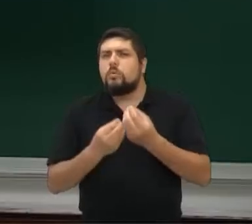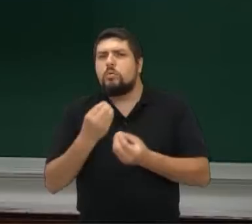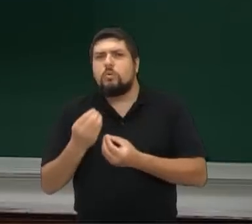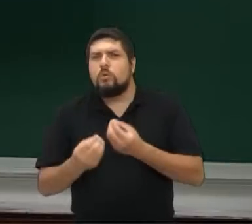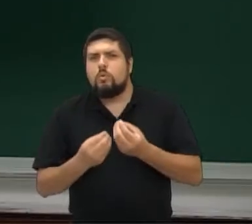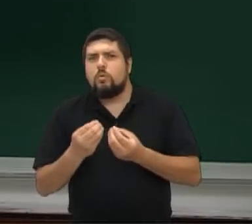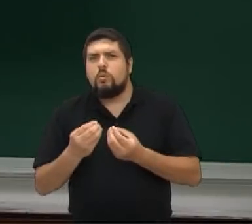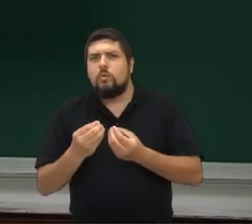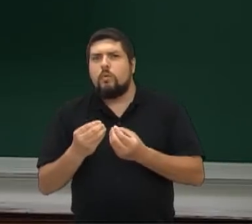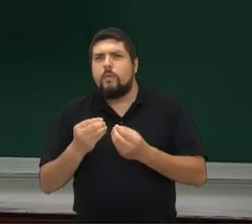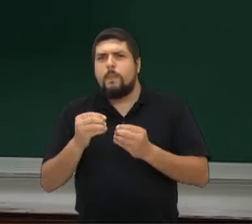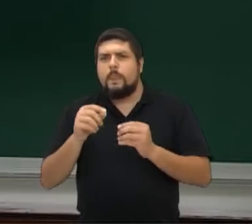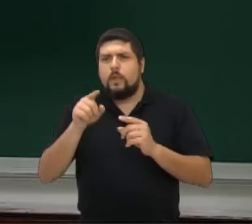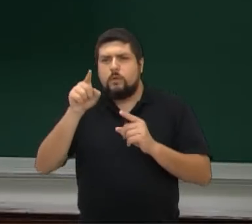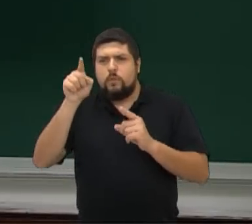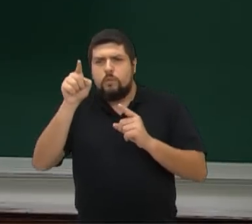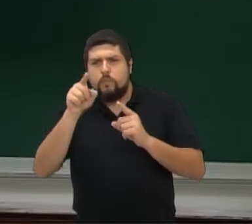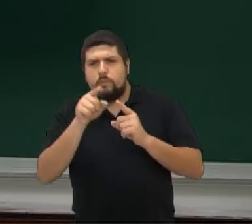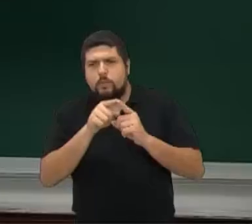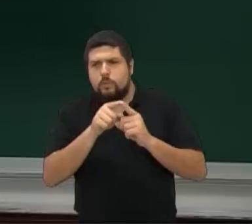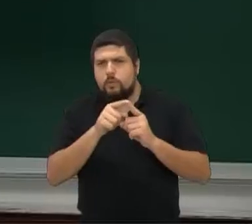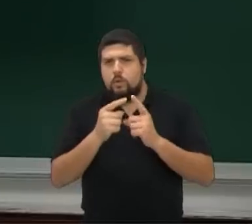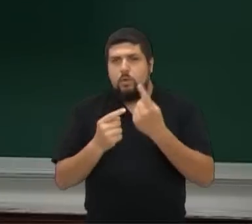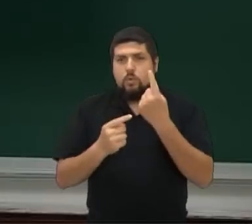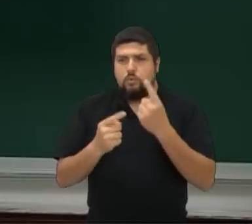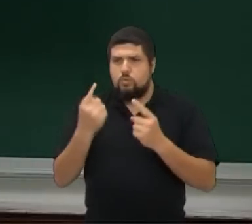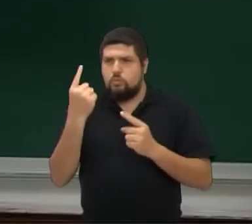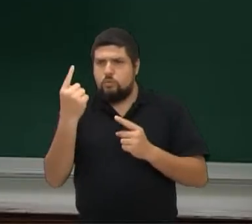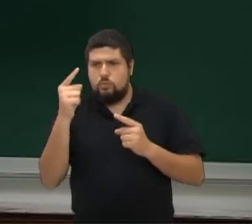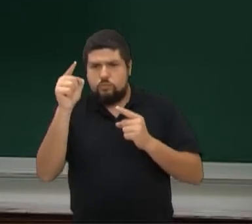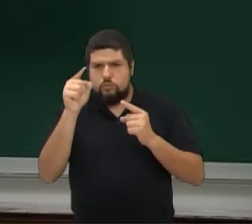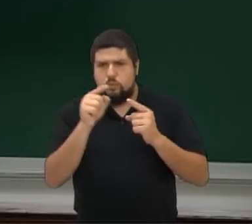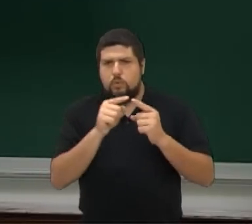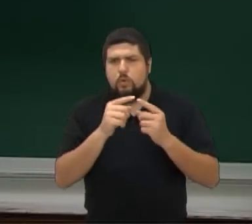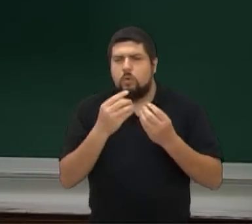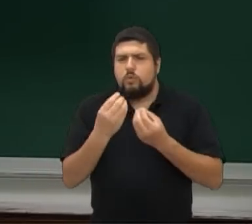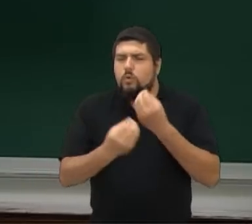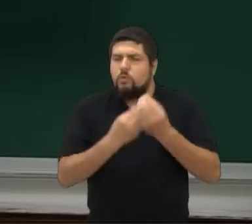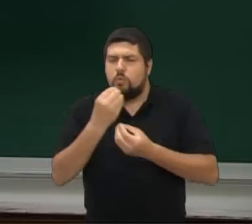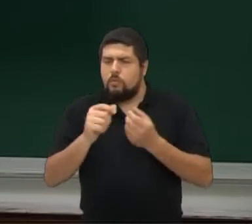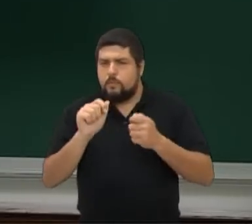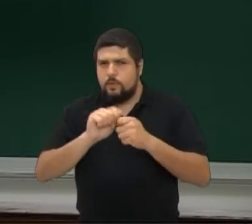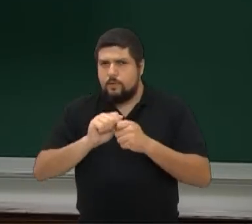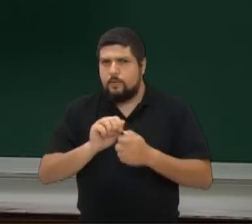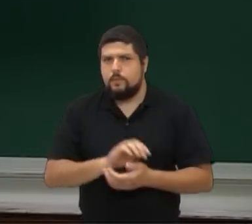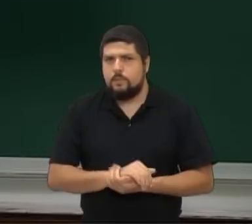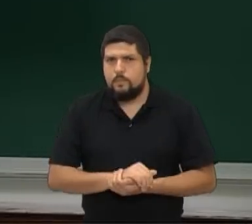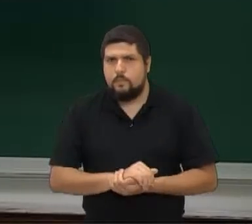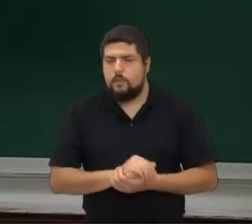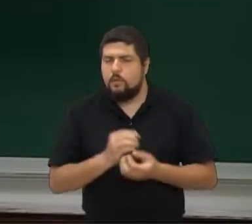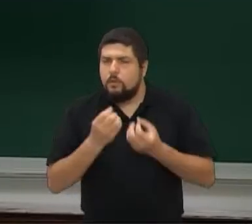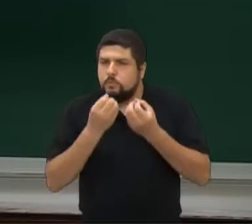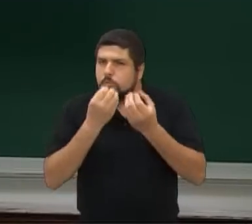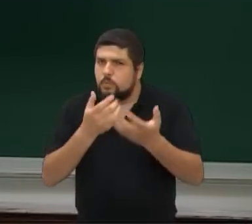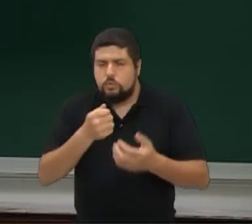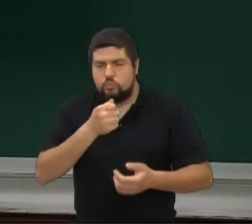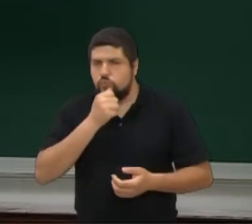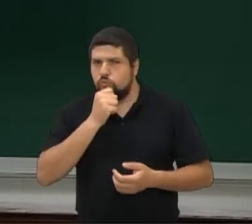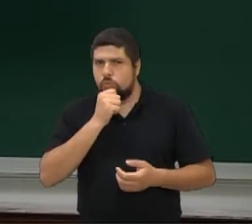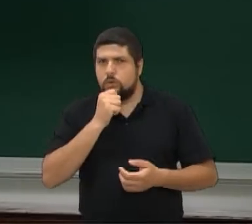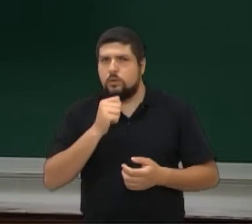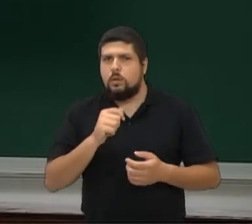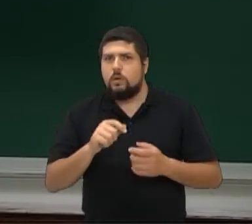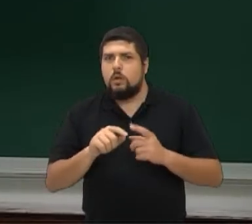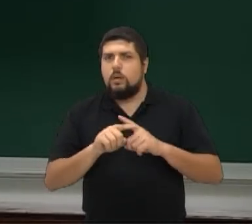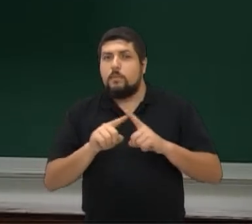em medida de grau, tá? Como é que você vai fazer isso? A professora ainda não vai falar, tá? Mas